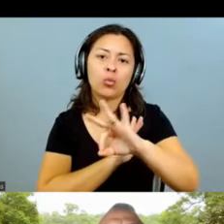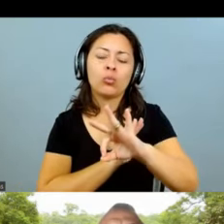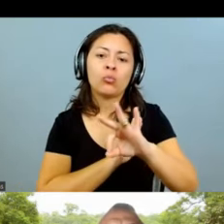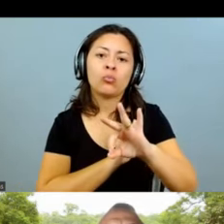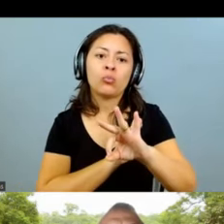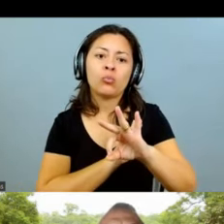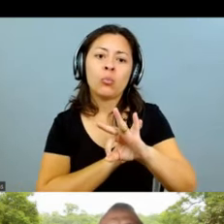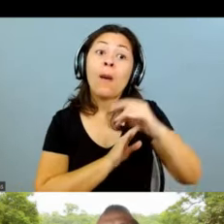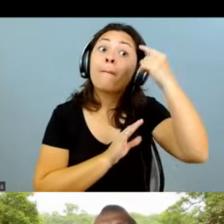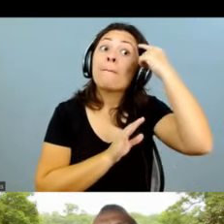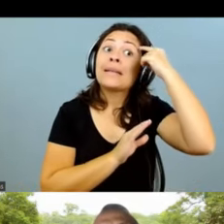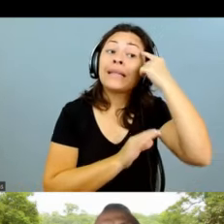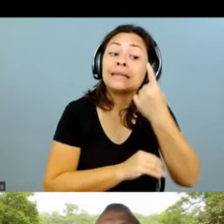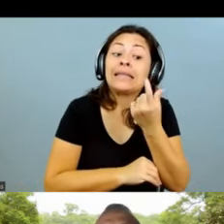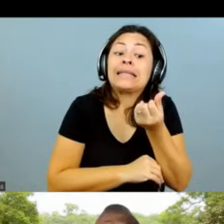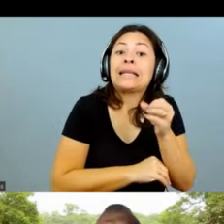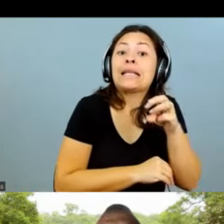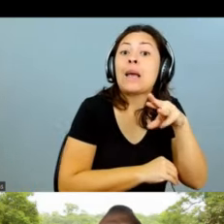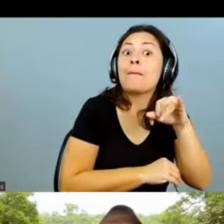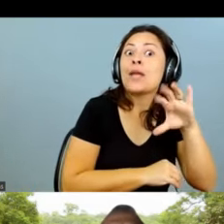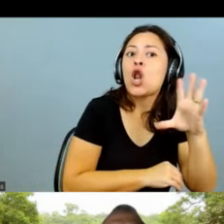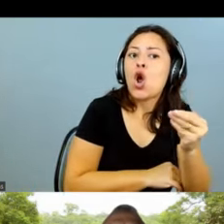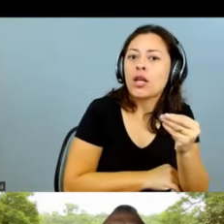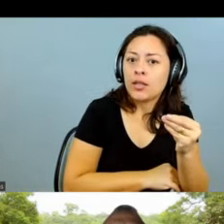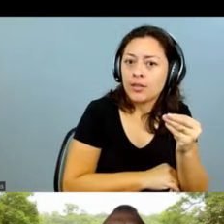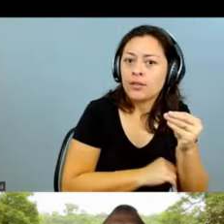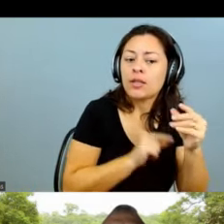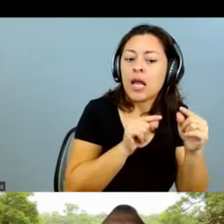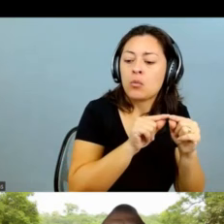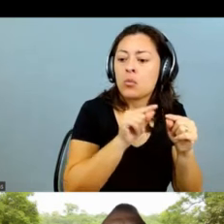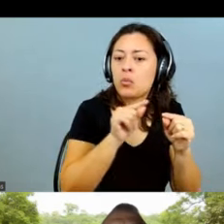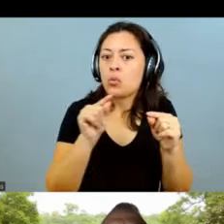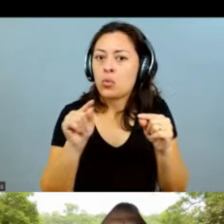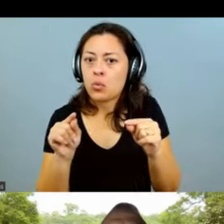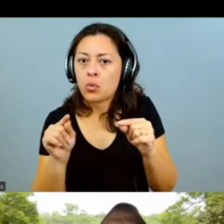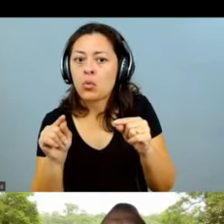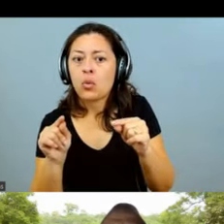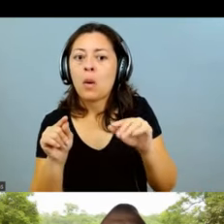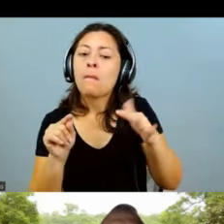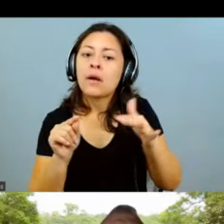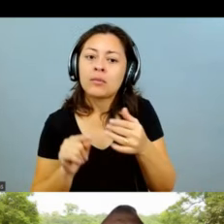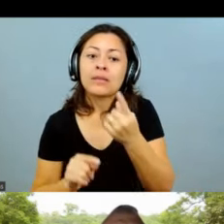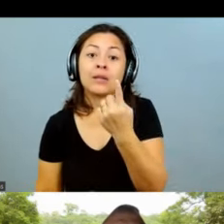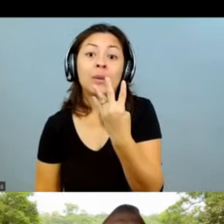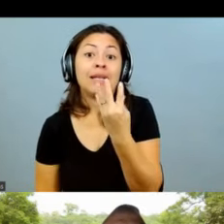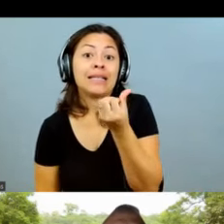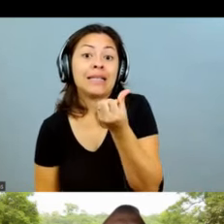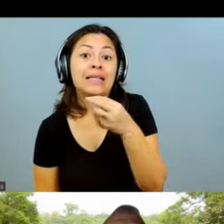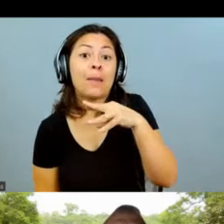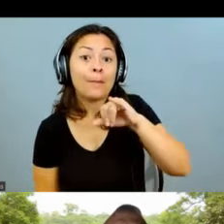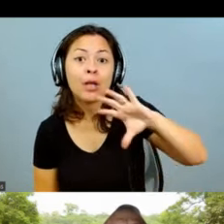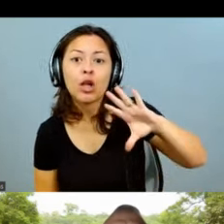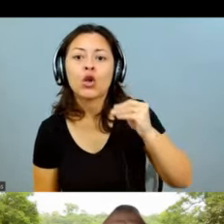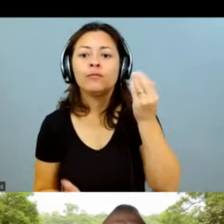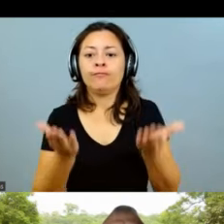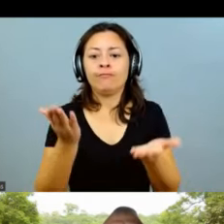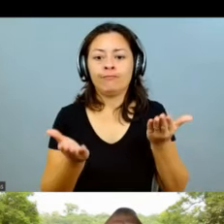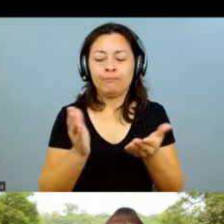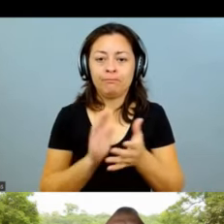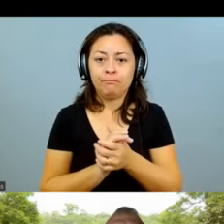160 milhões para Os Atuais 146 milhões de toneladas na